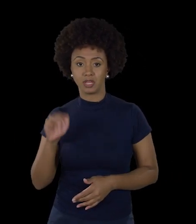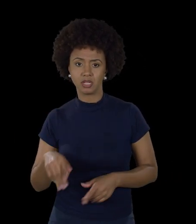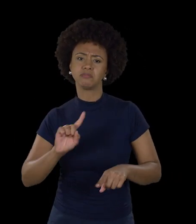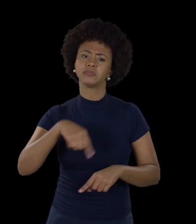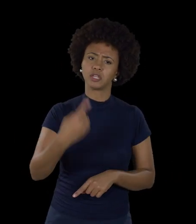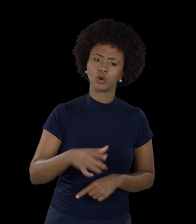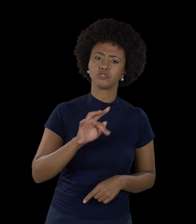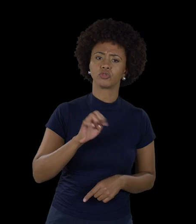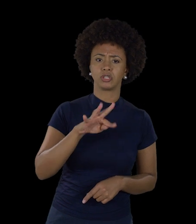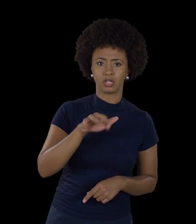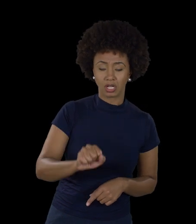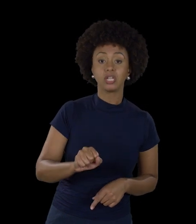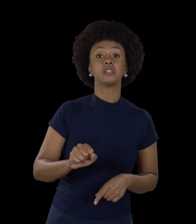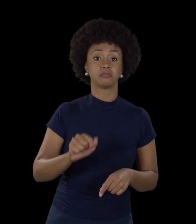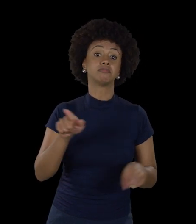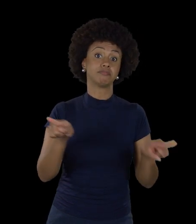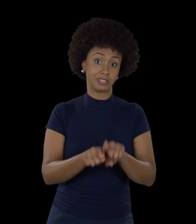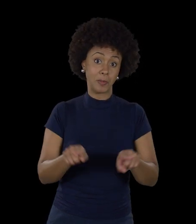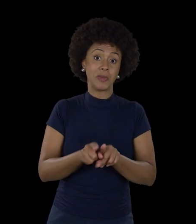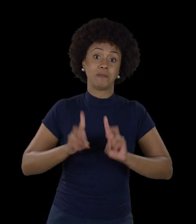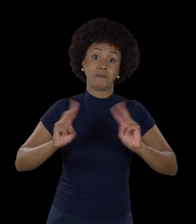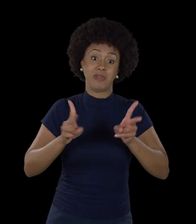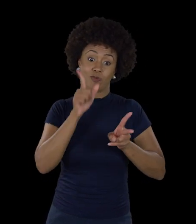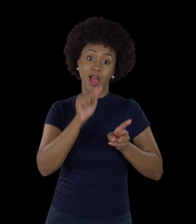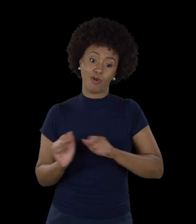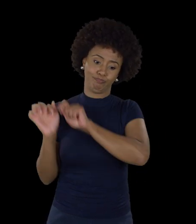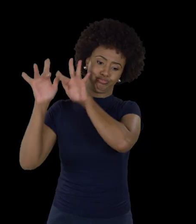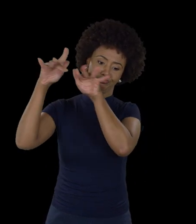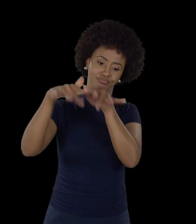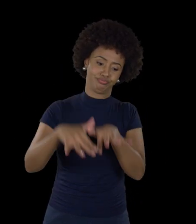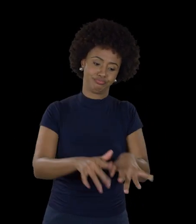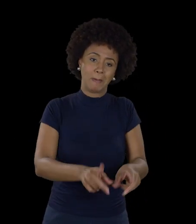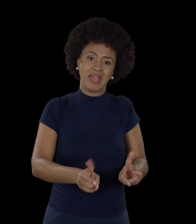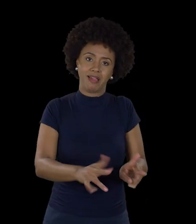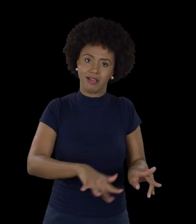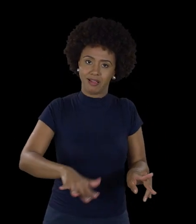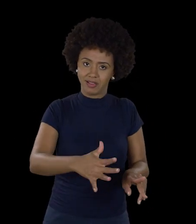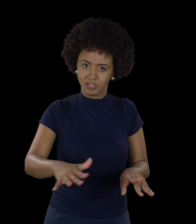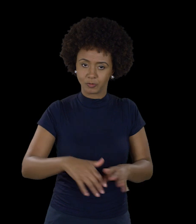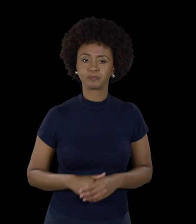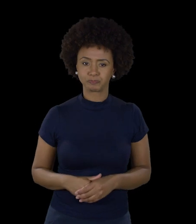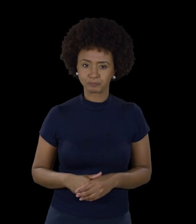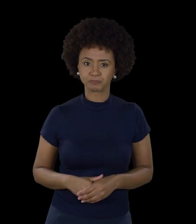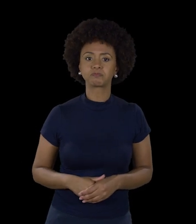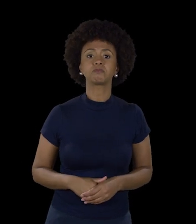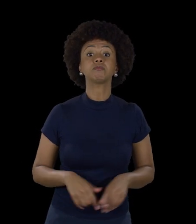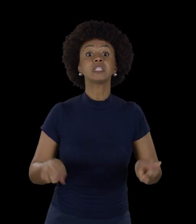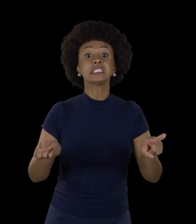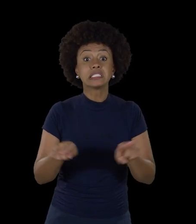pois o rio Fruteiras, segundo o mais importante da cidade, deságua nesse importante curso d'água. Atualmente,